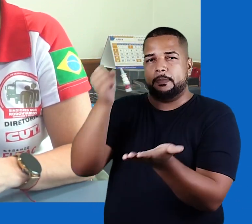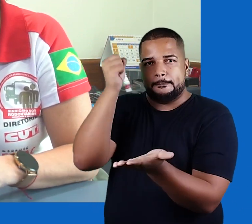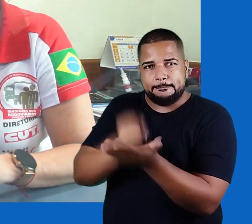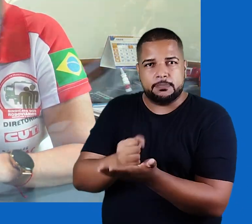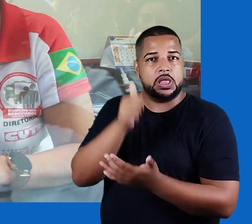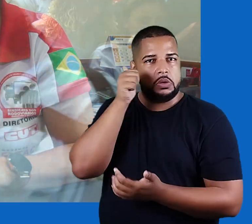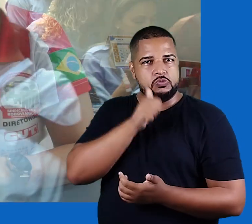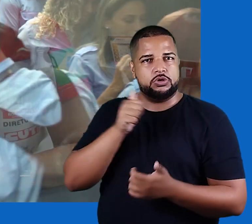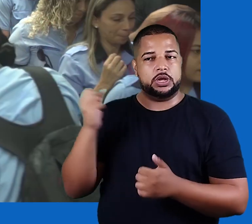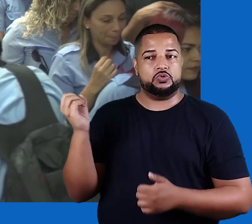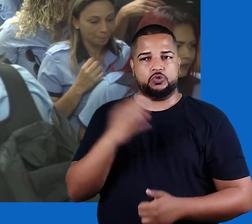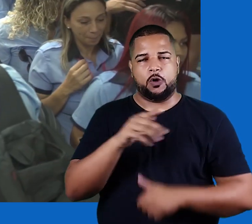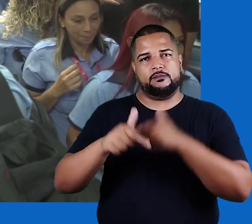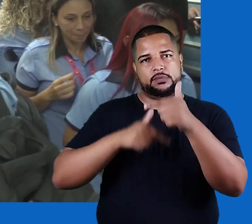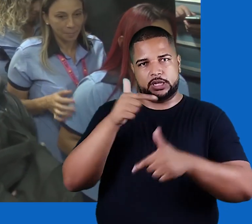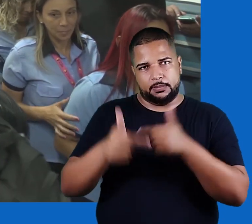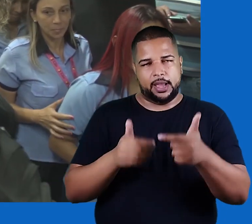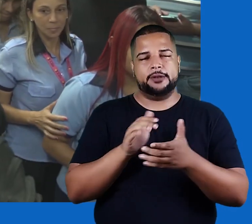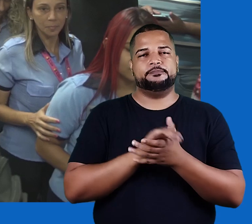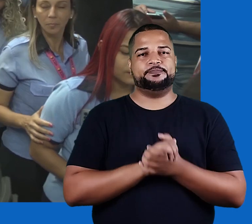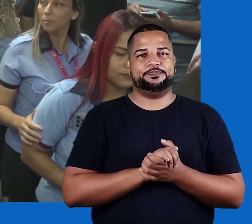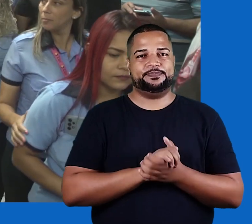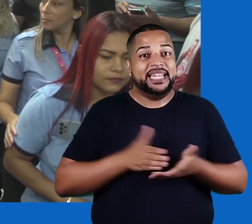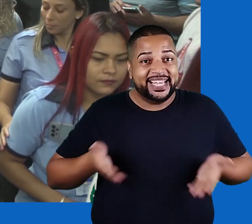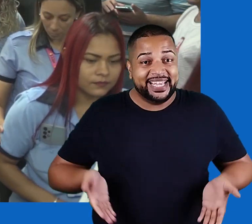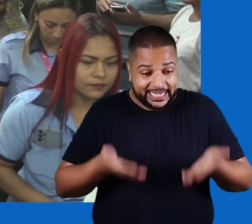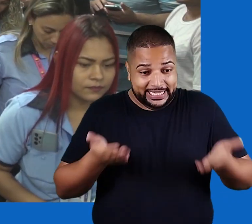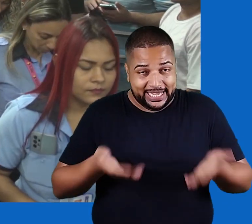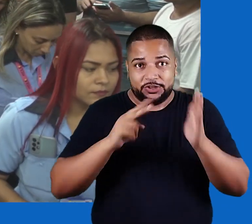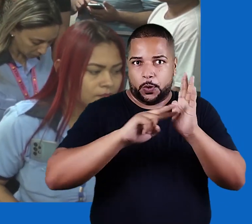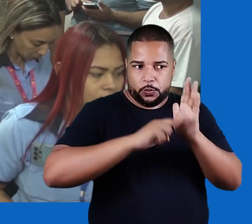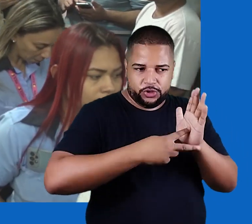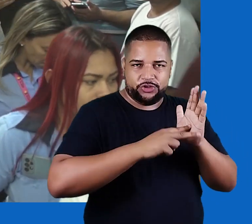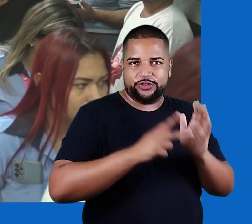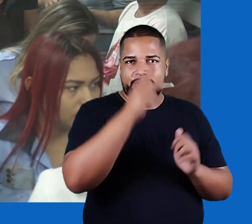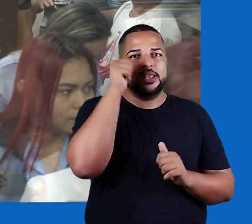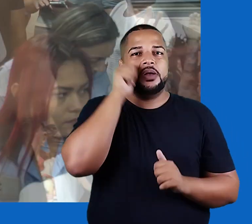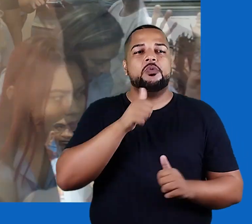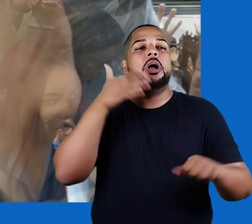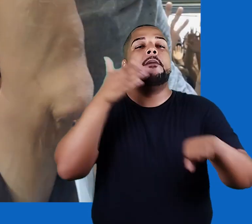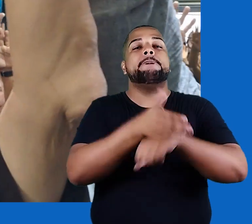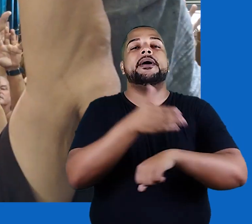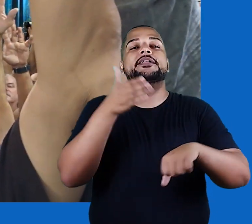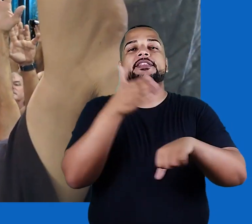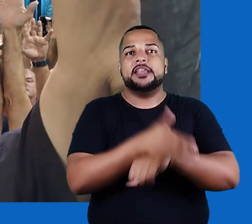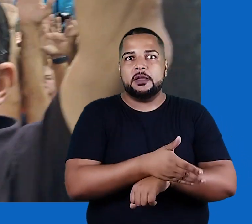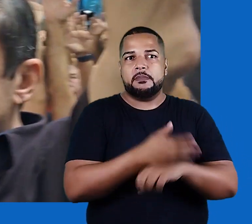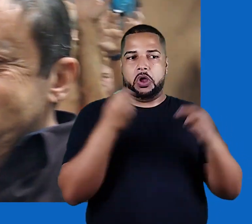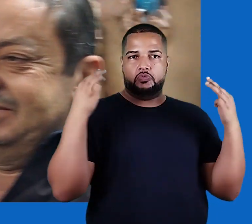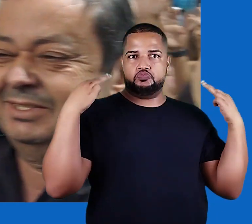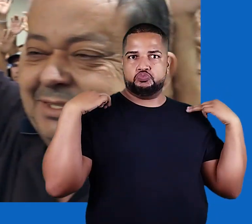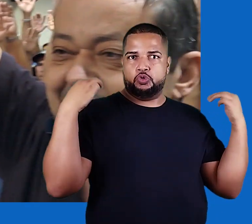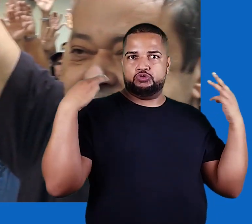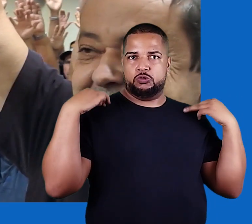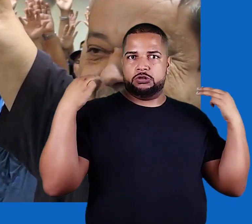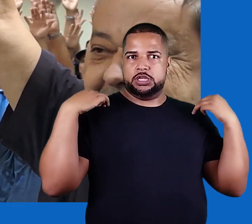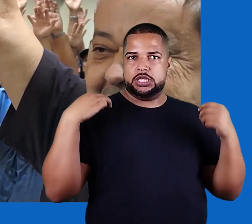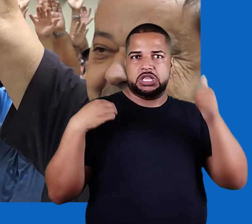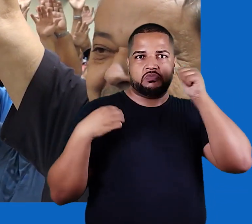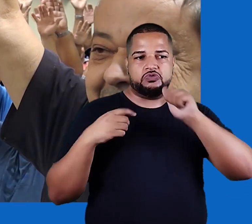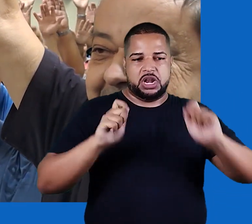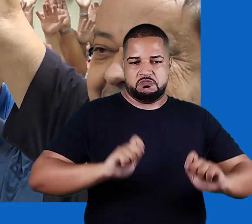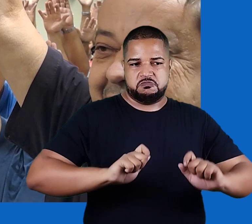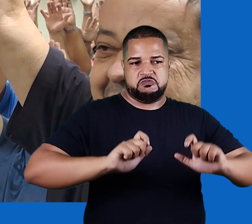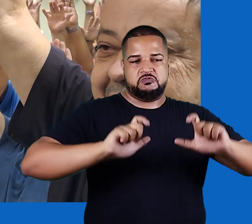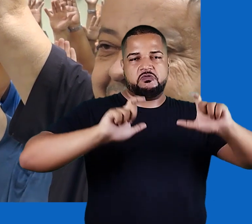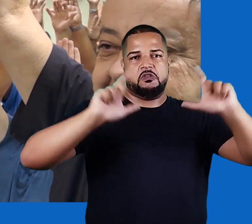contratação feminina. Com o incentivo do sindicato, a participação das mulheres na categoria é